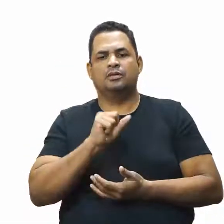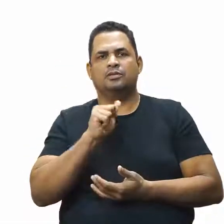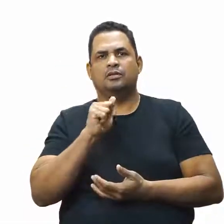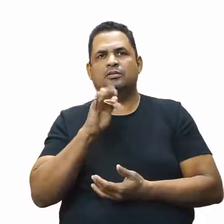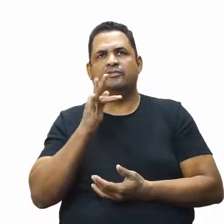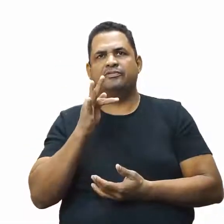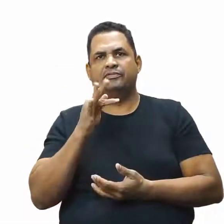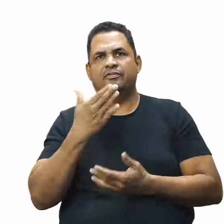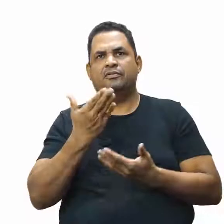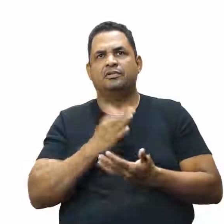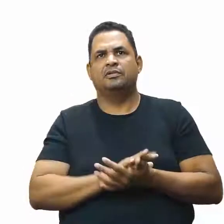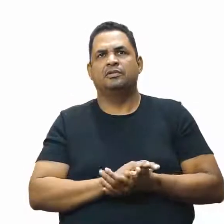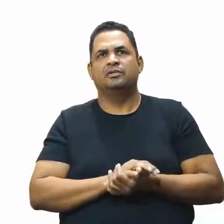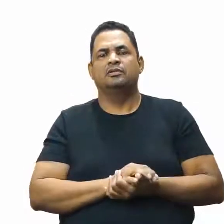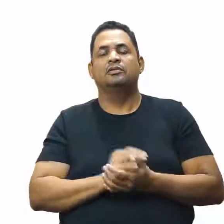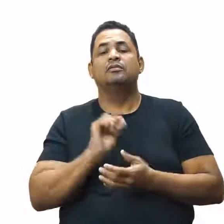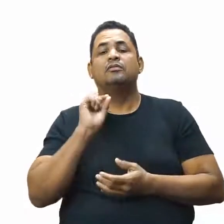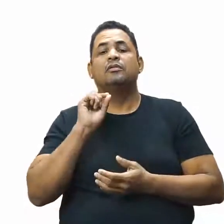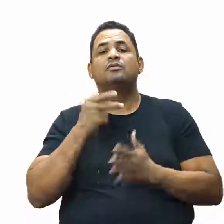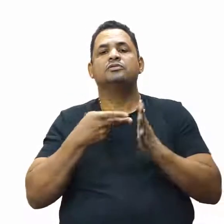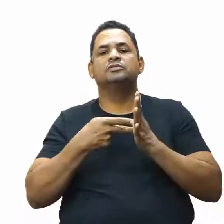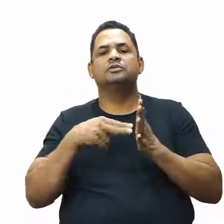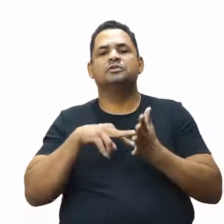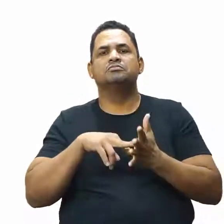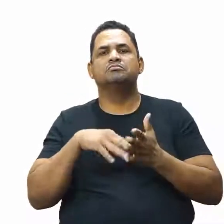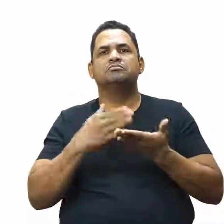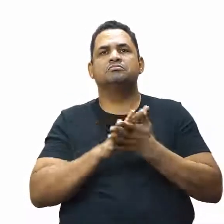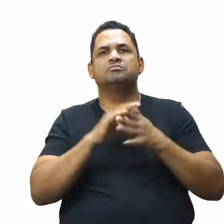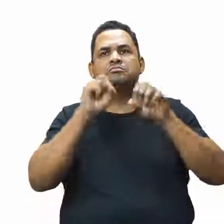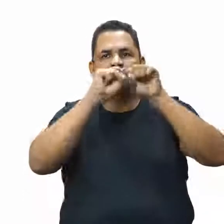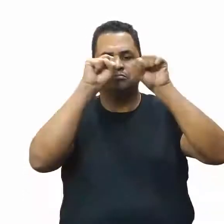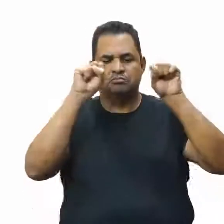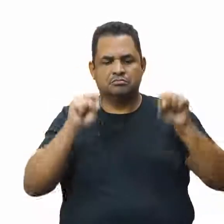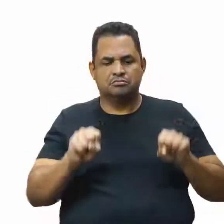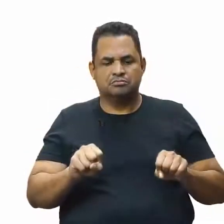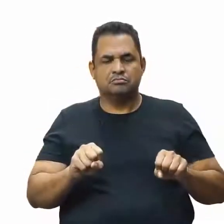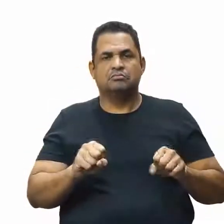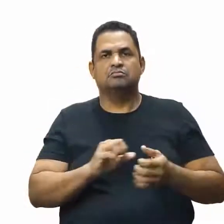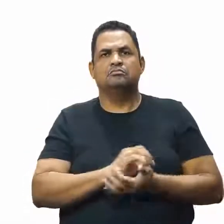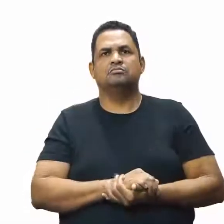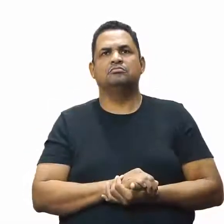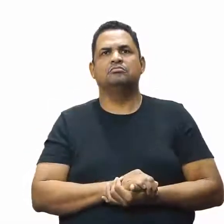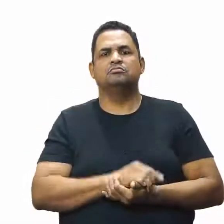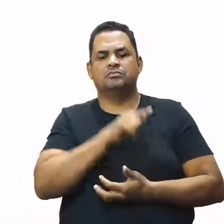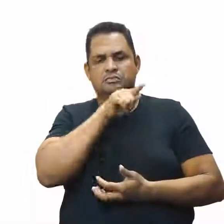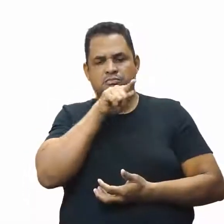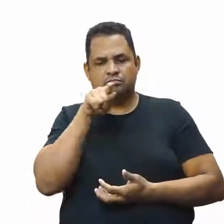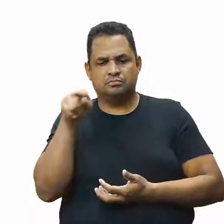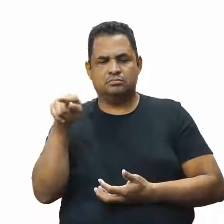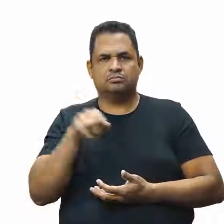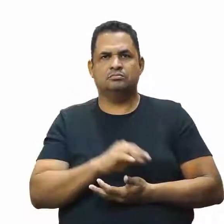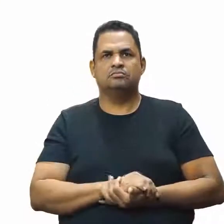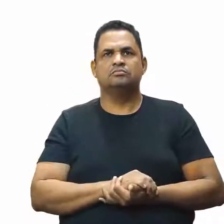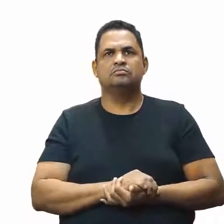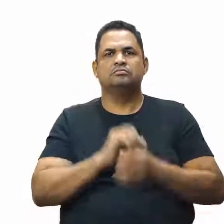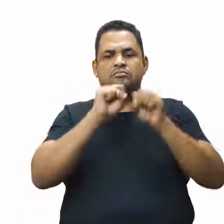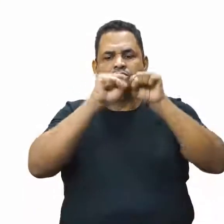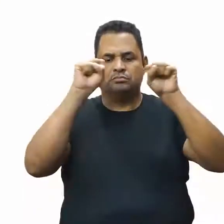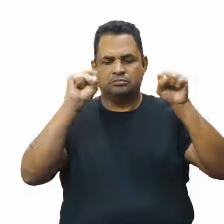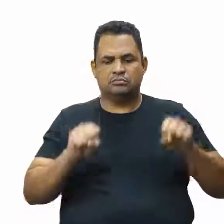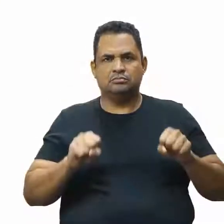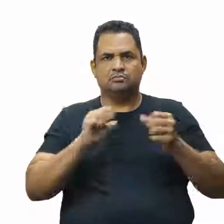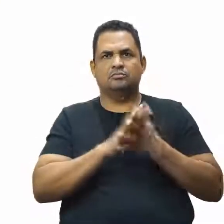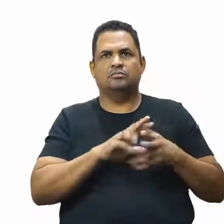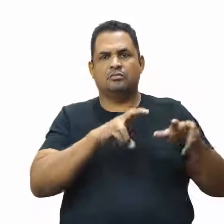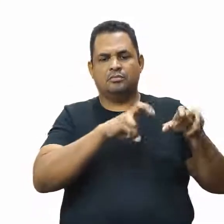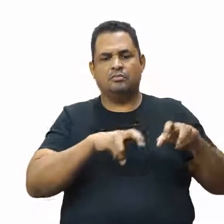SAF. SAF, professor, é o sistema, vamos aqui grifar para vocês, ó, é o